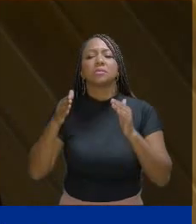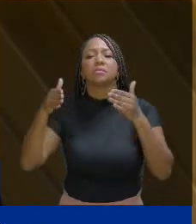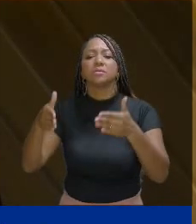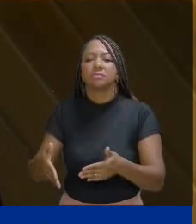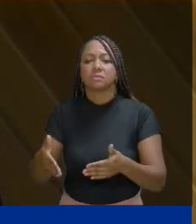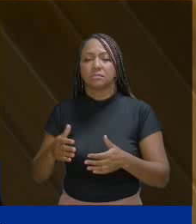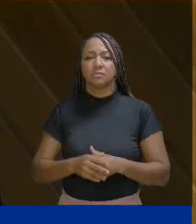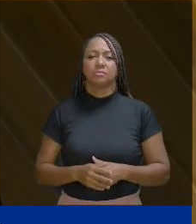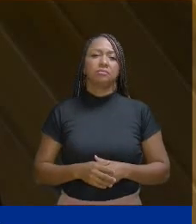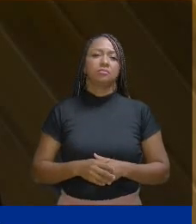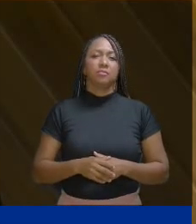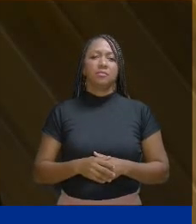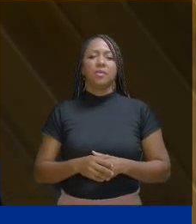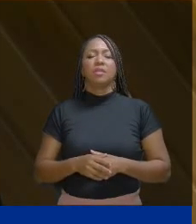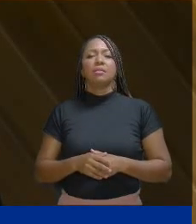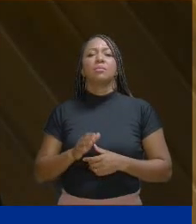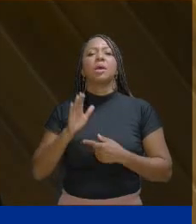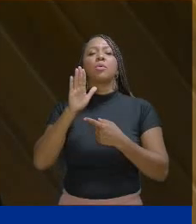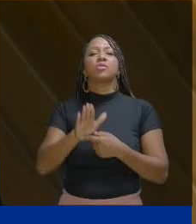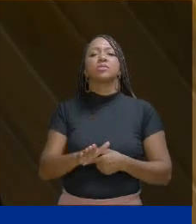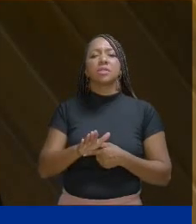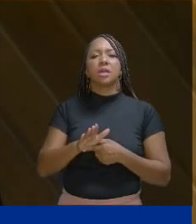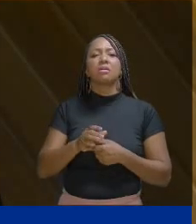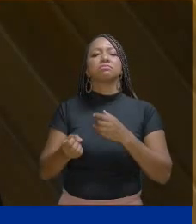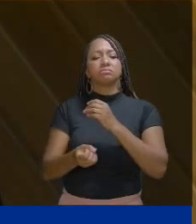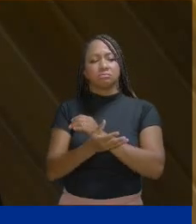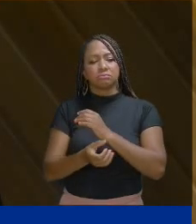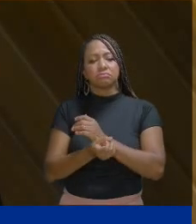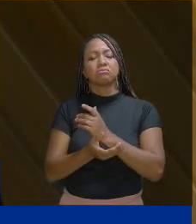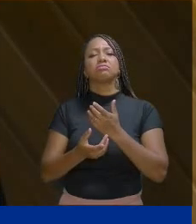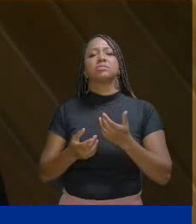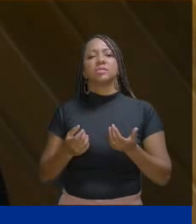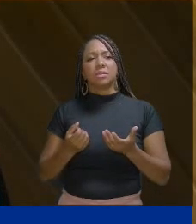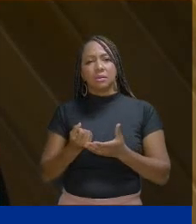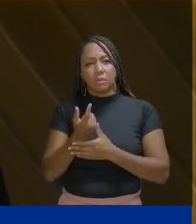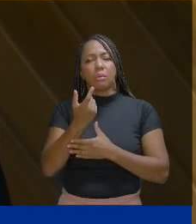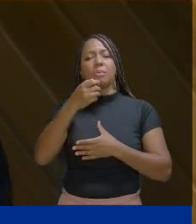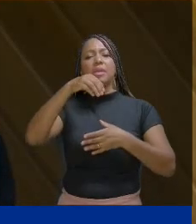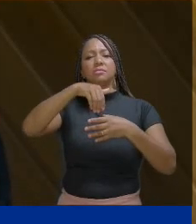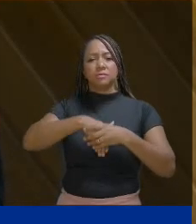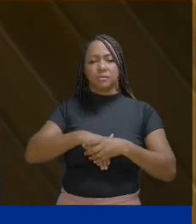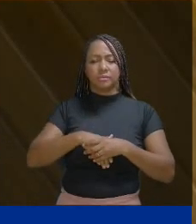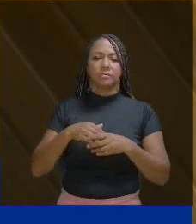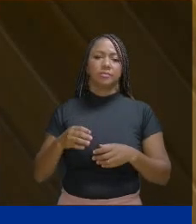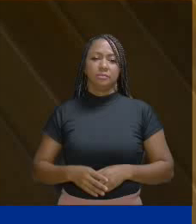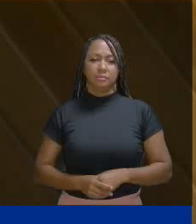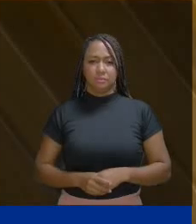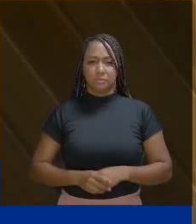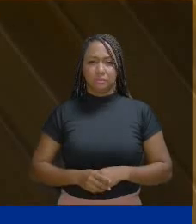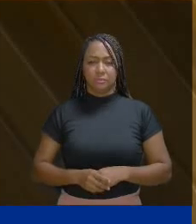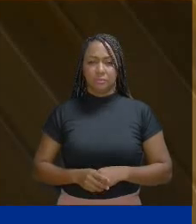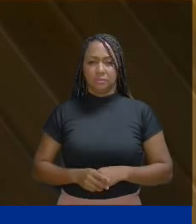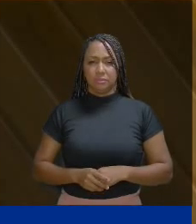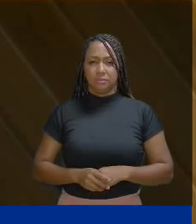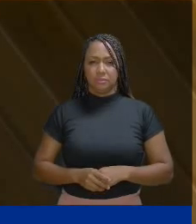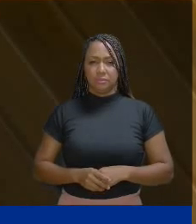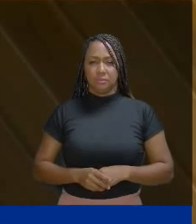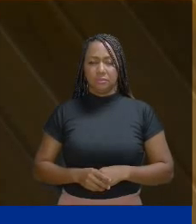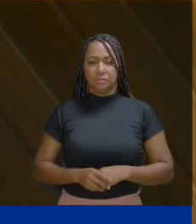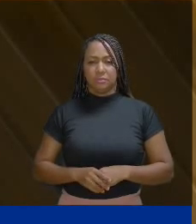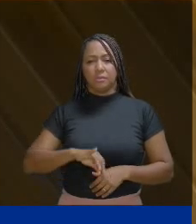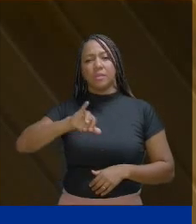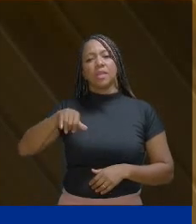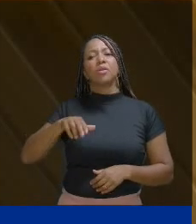necessário para caracterizar o abuso de poder econômico ou a captação ilícita de sufrágio.